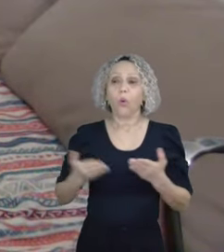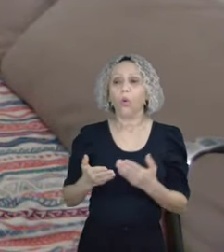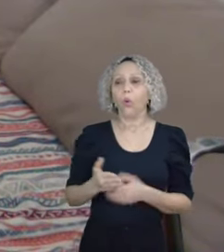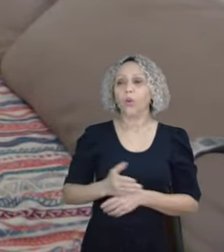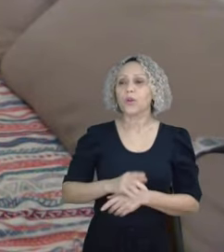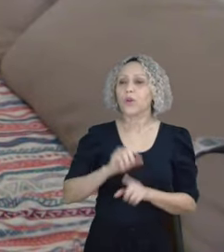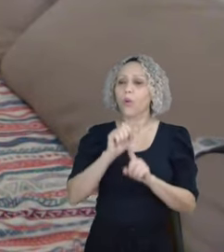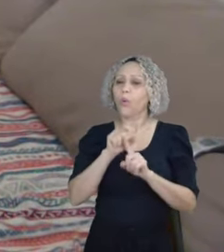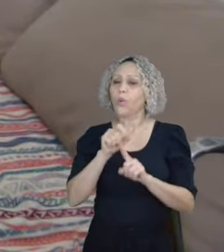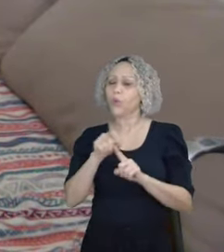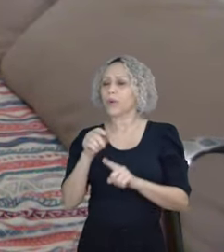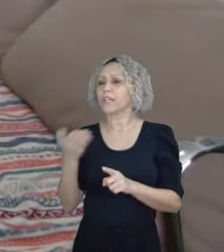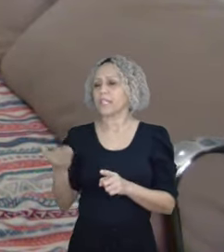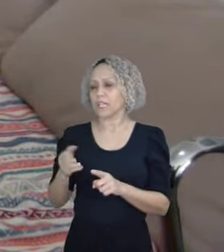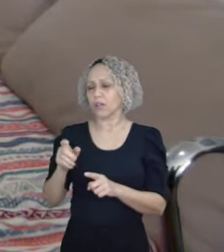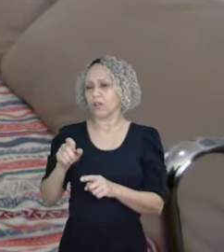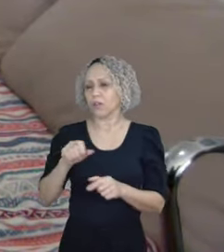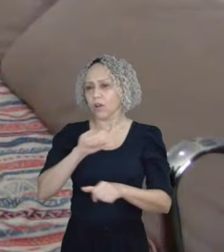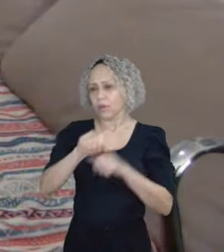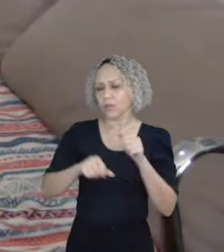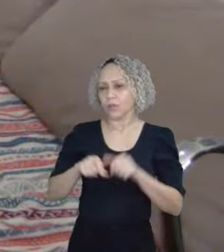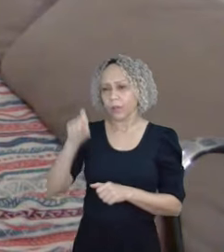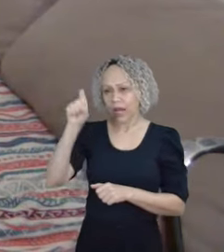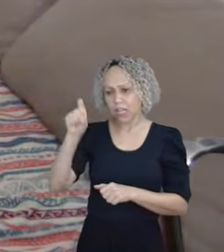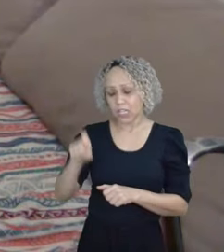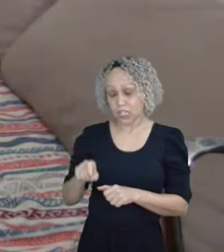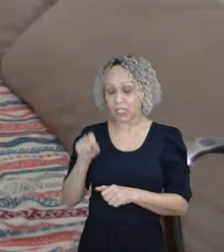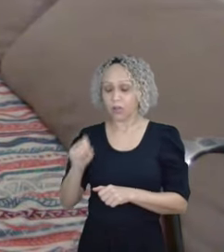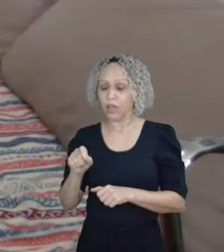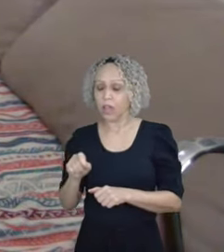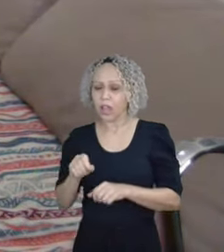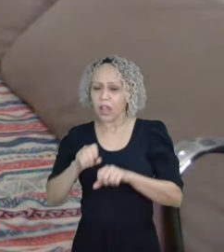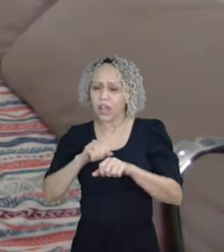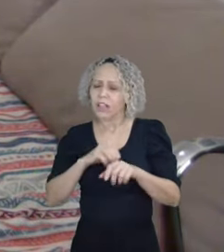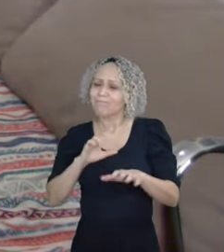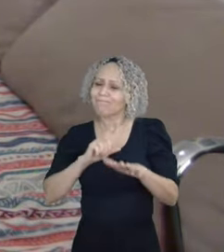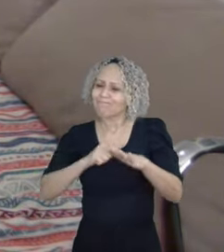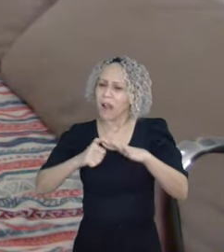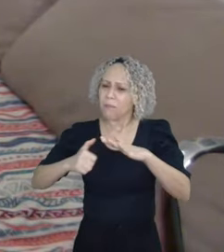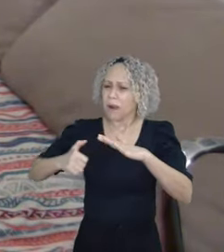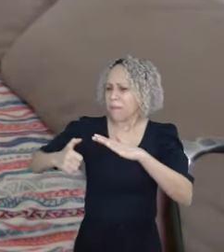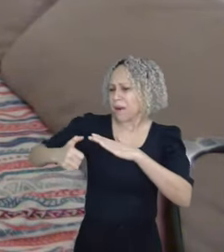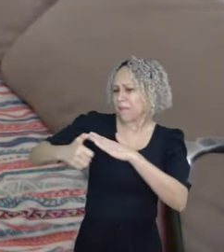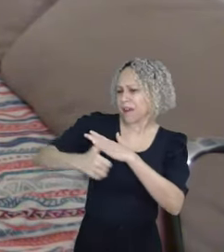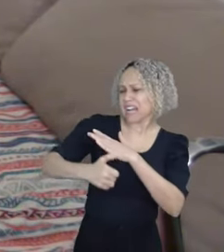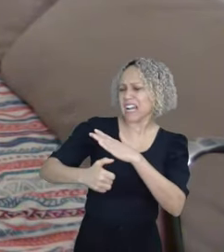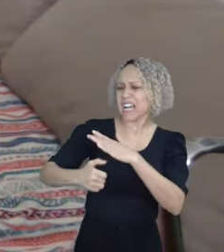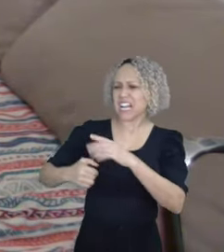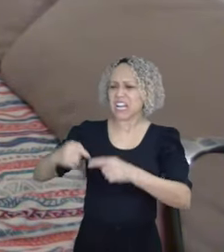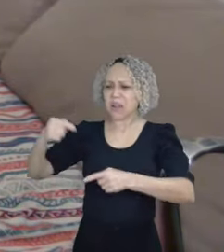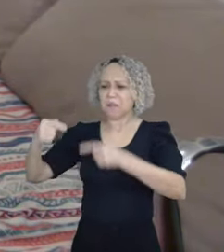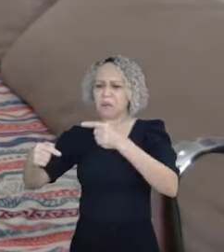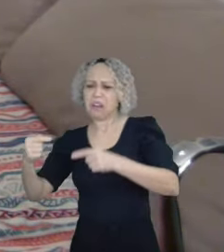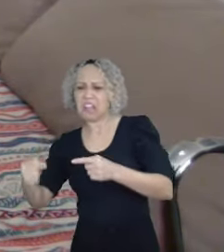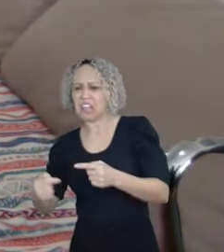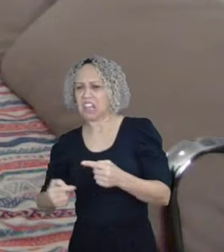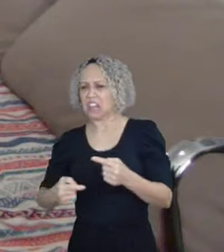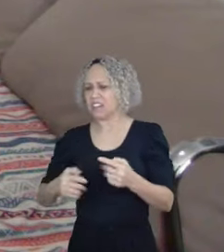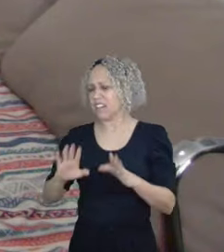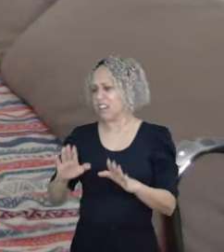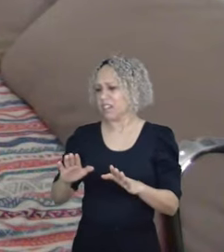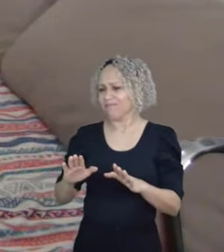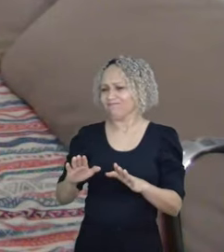que um instrumento de contaminação política, de contaminação do debate público. Aliás, ele deixou de ser um